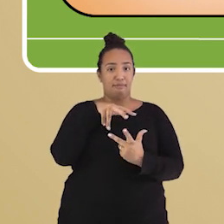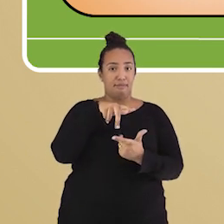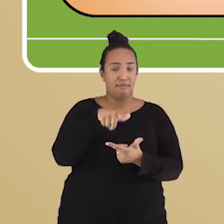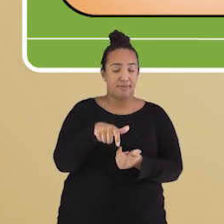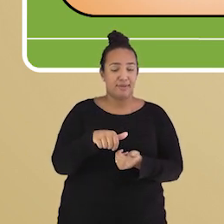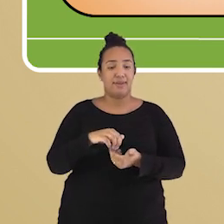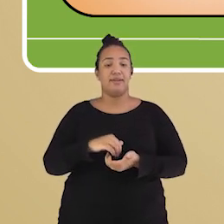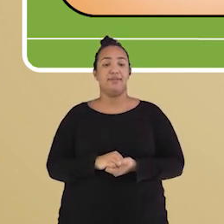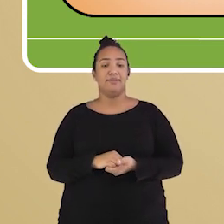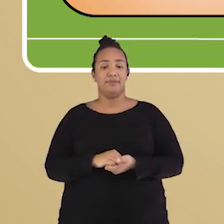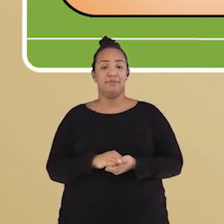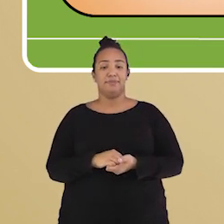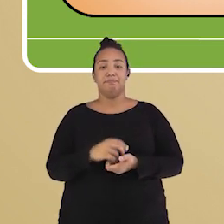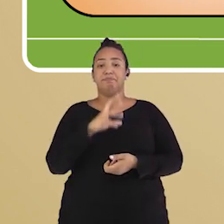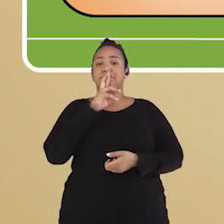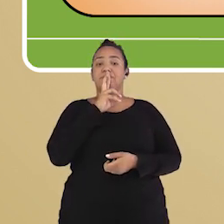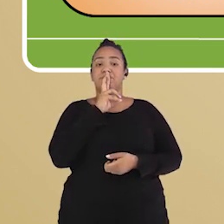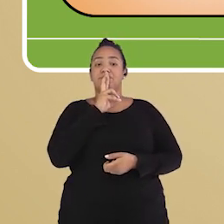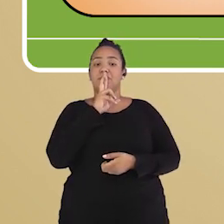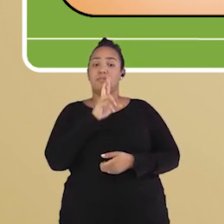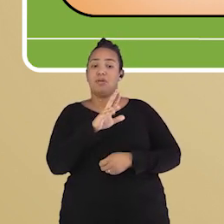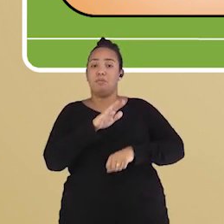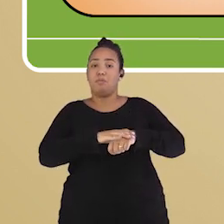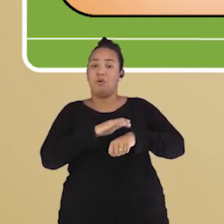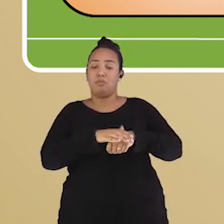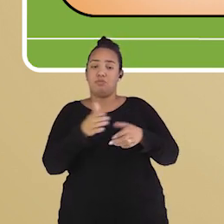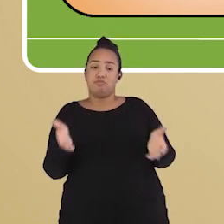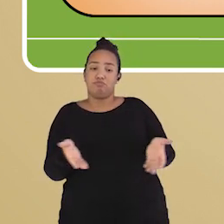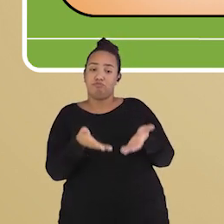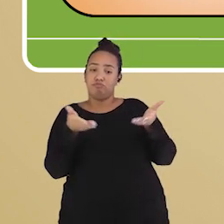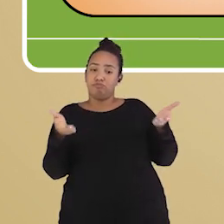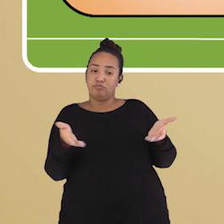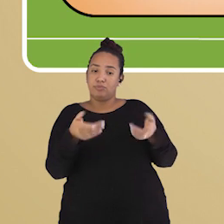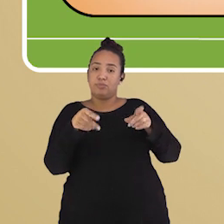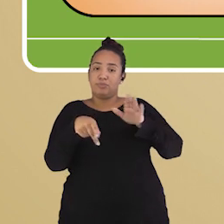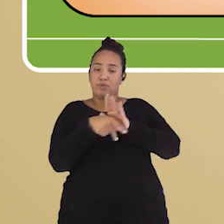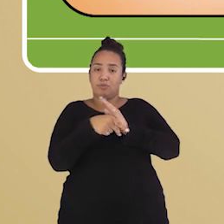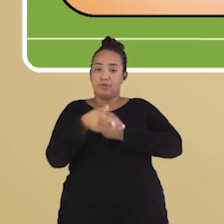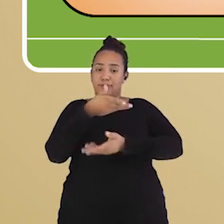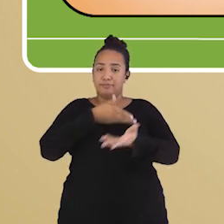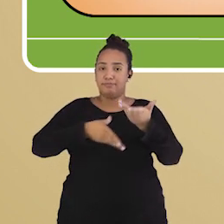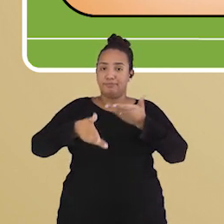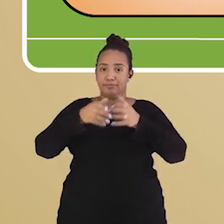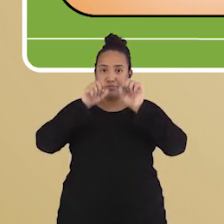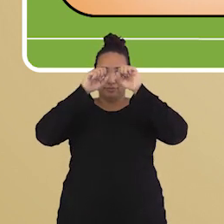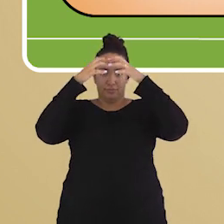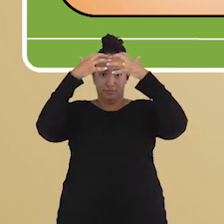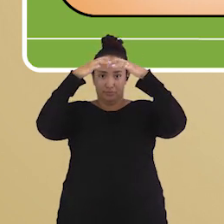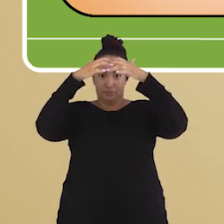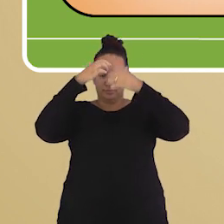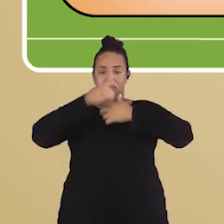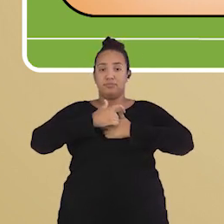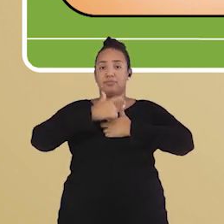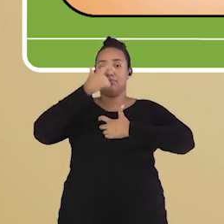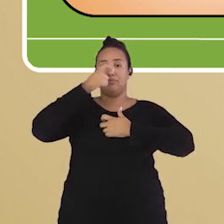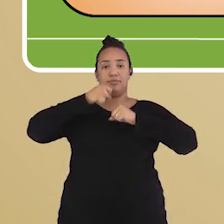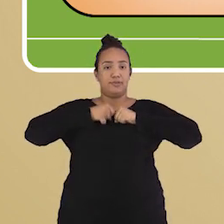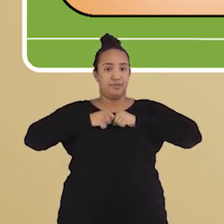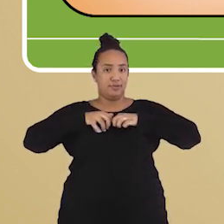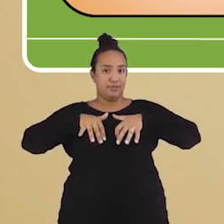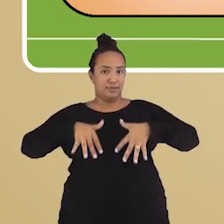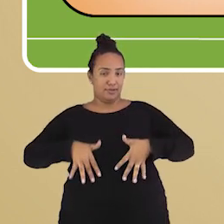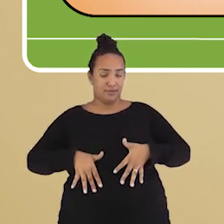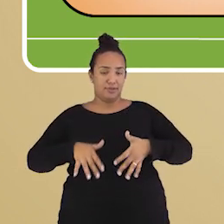êxito. A resposta aos estímulos proporcionada pela interação entre os sistemas nervoso central